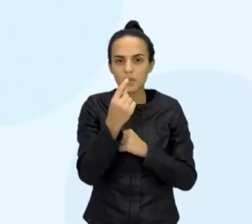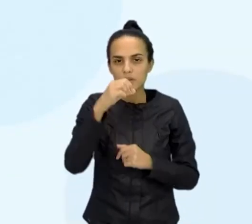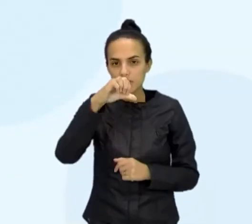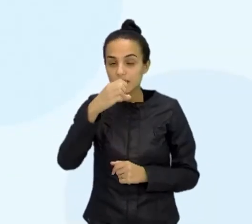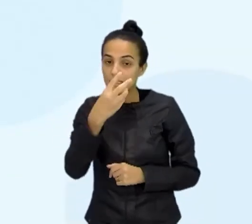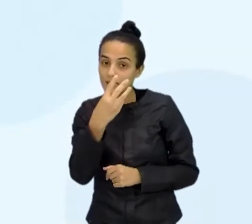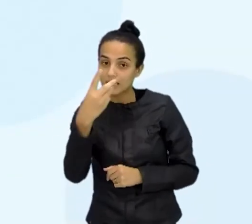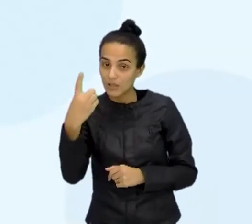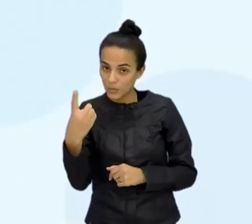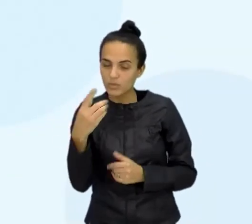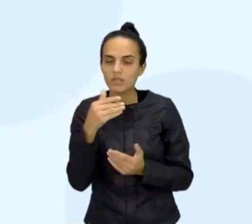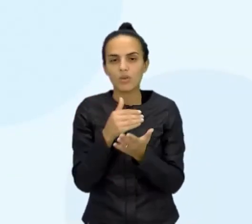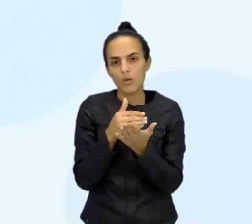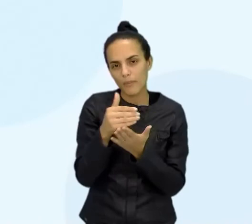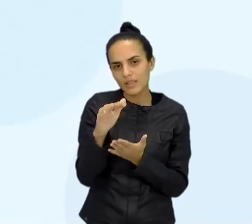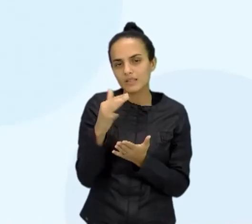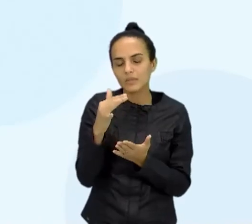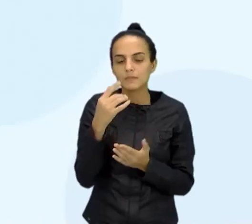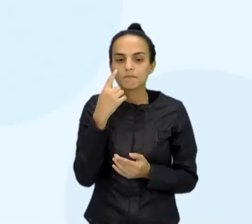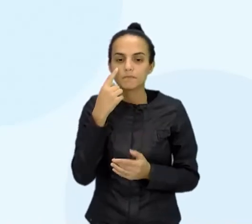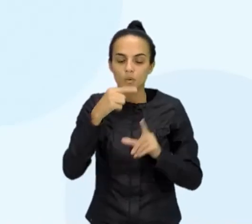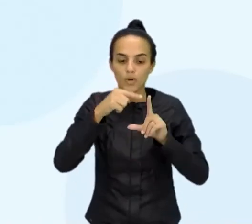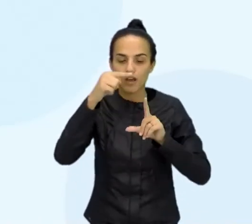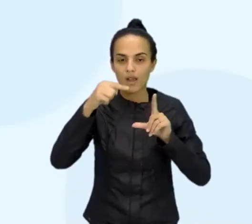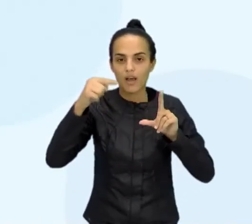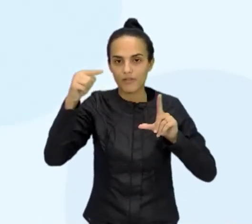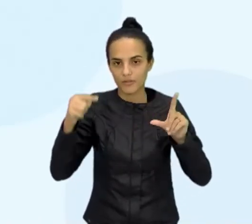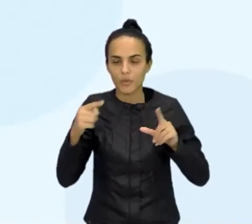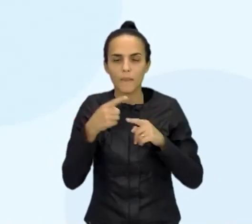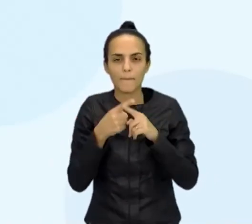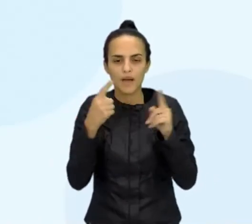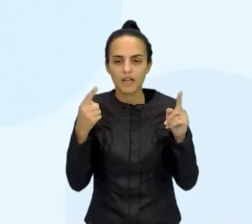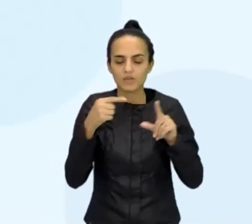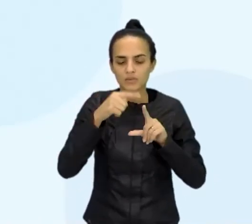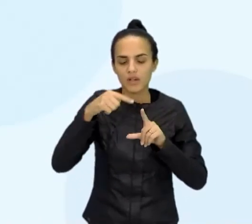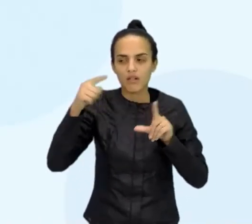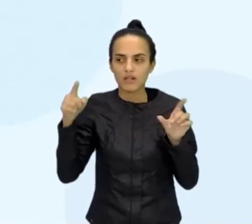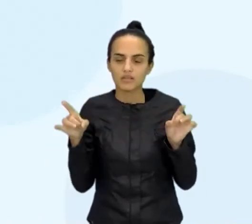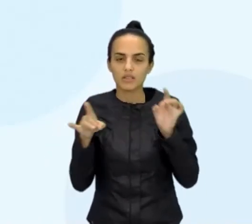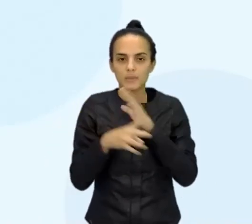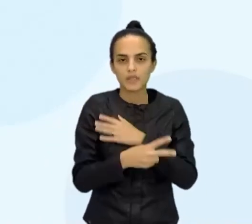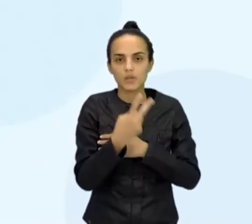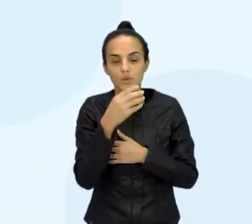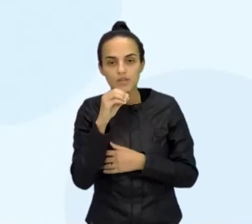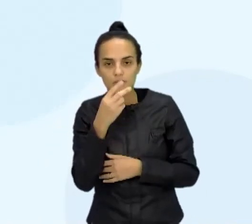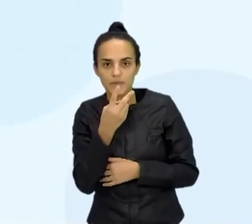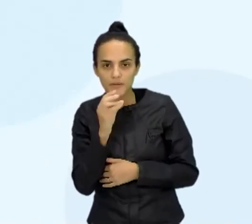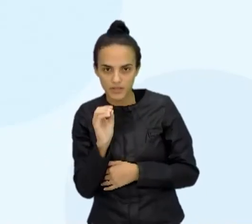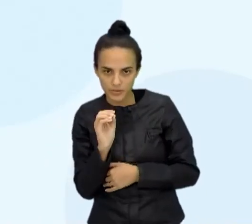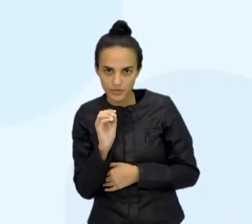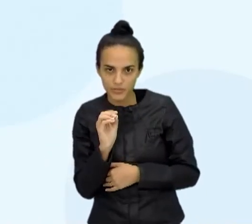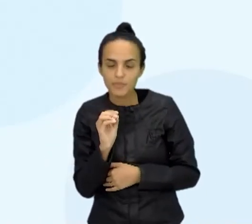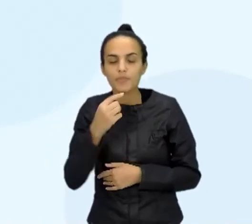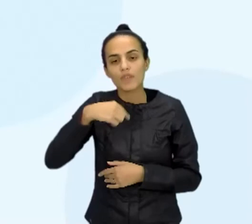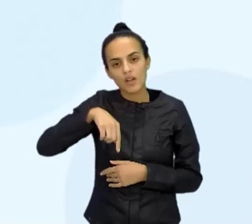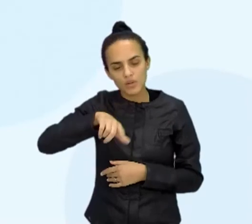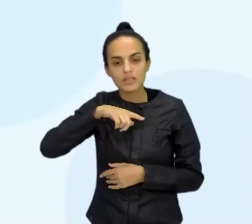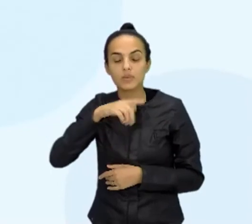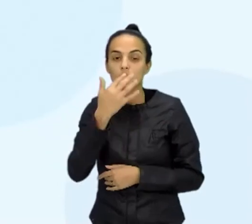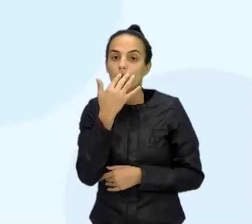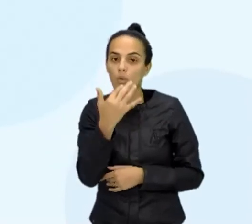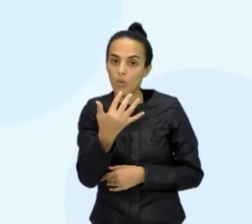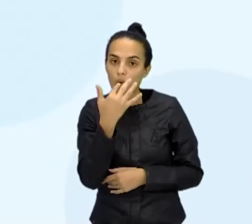1931, que começa no início do nosso gráfico, mas o gráfico termina em 2020. Aqui nós temos cores,